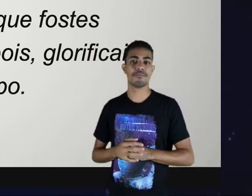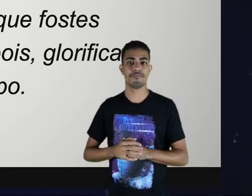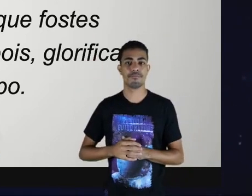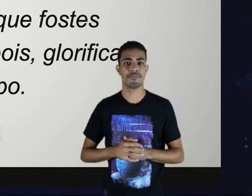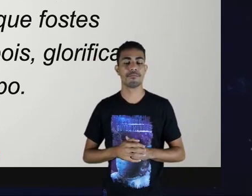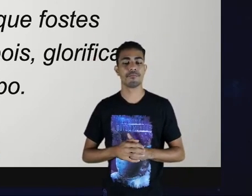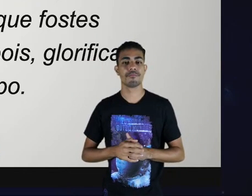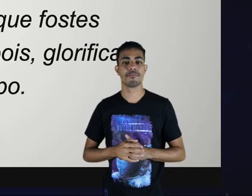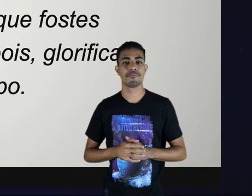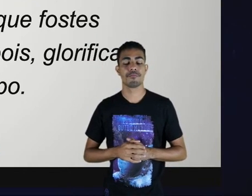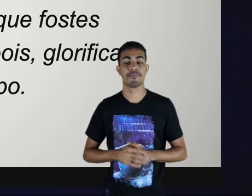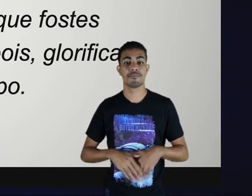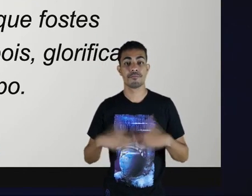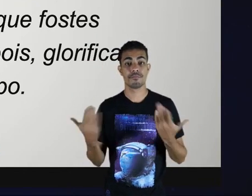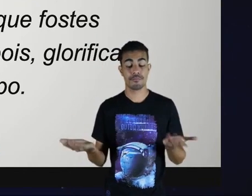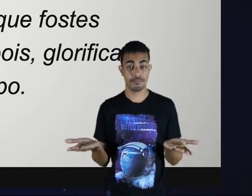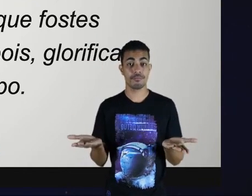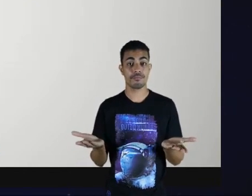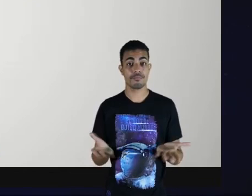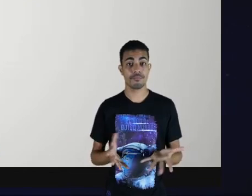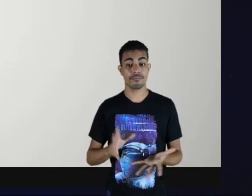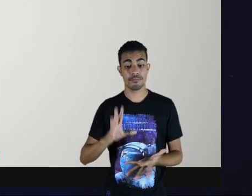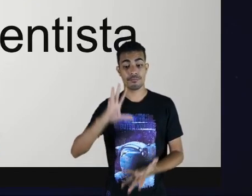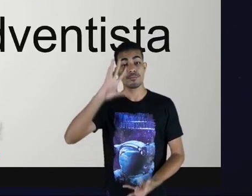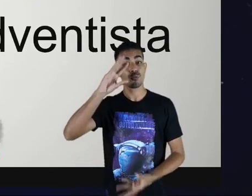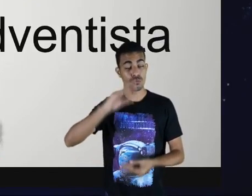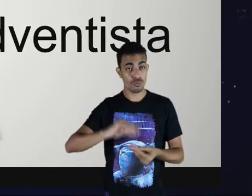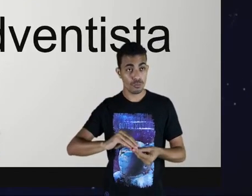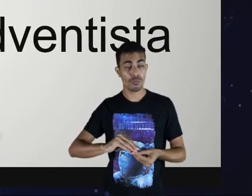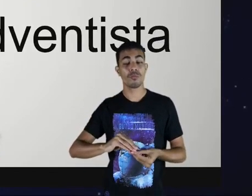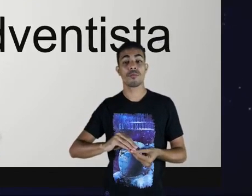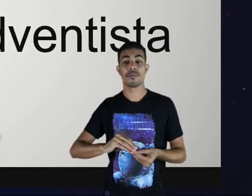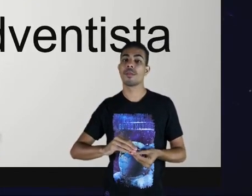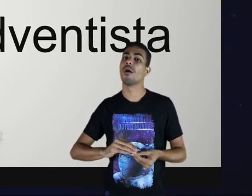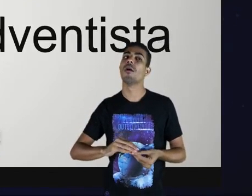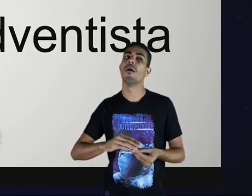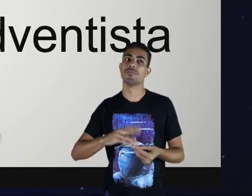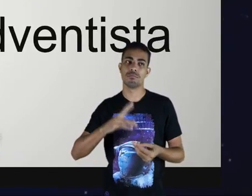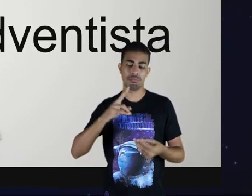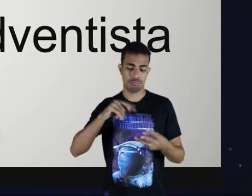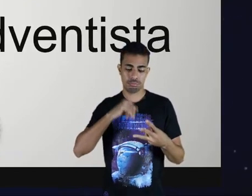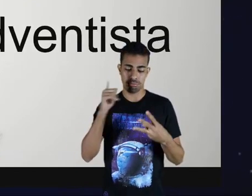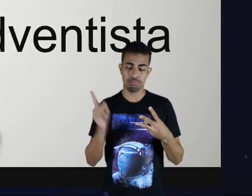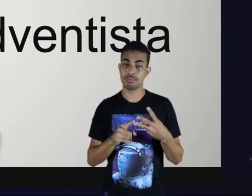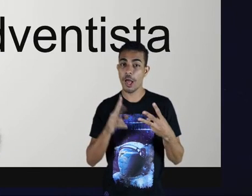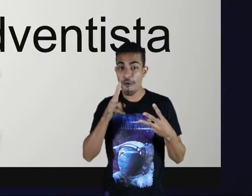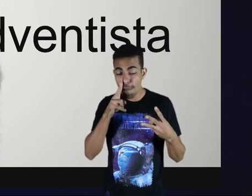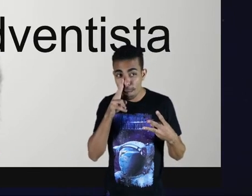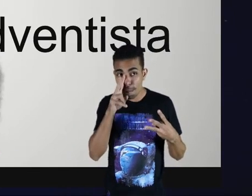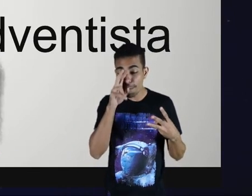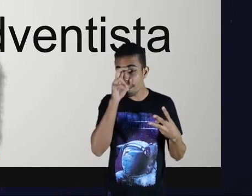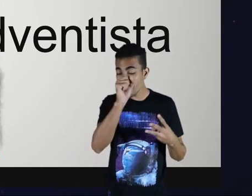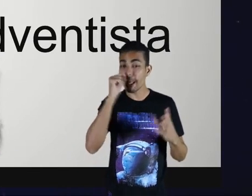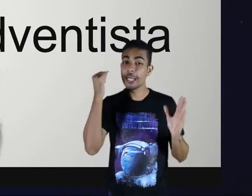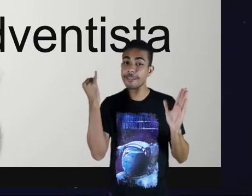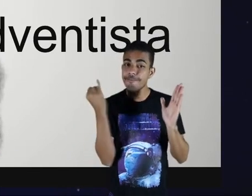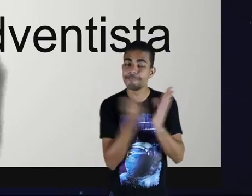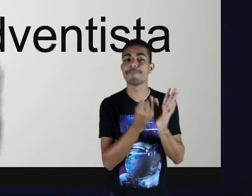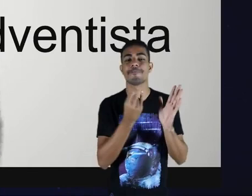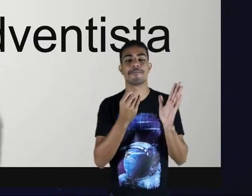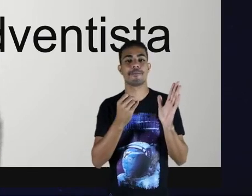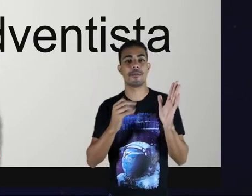Em conclusão desta segunda é fortalecer a identidade